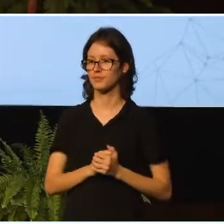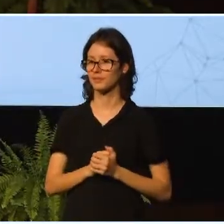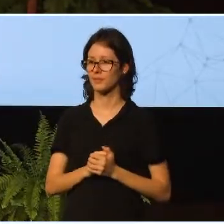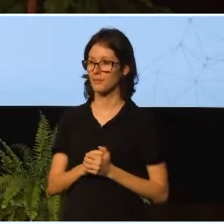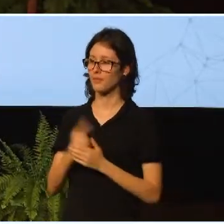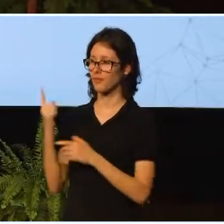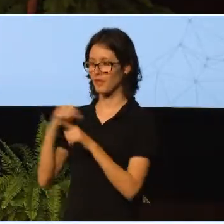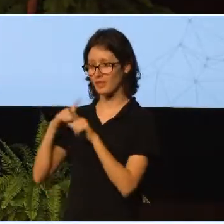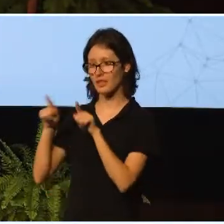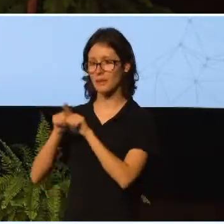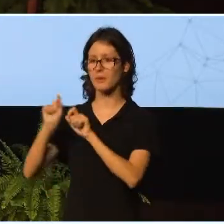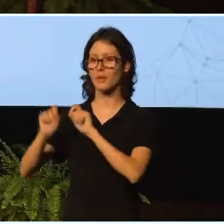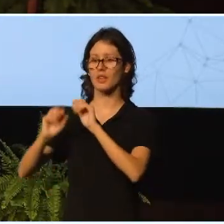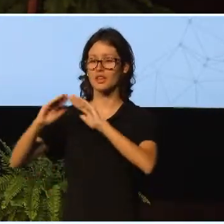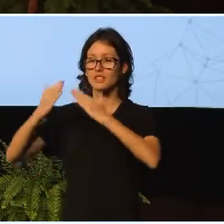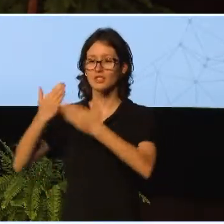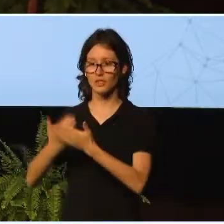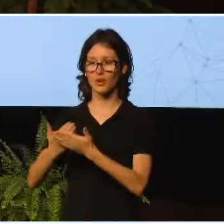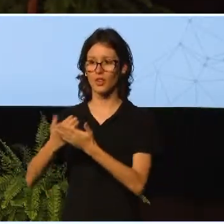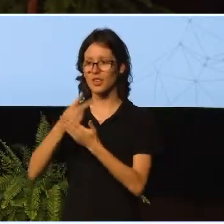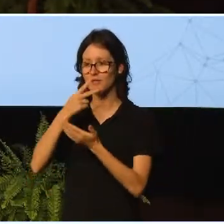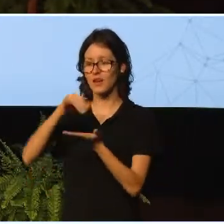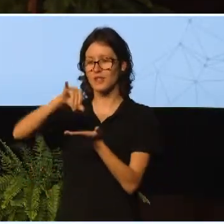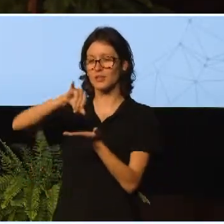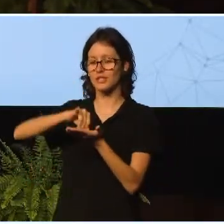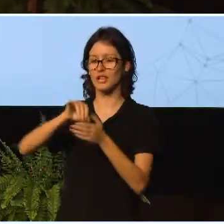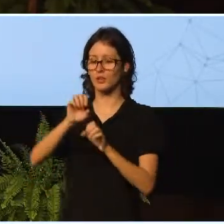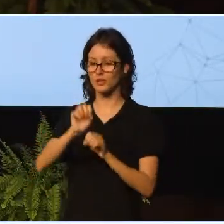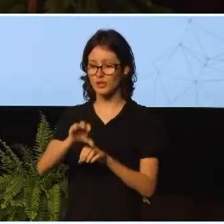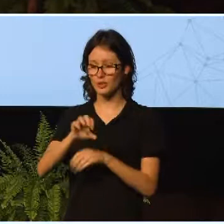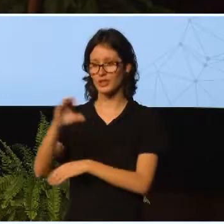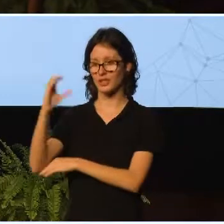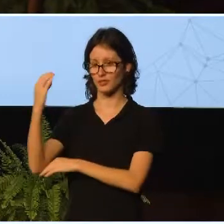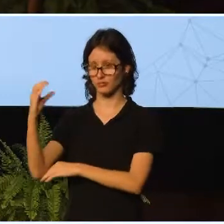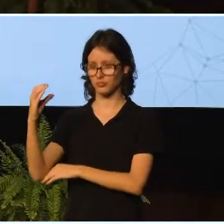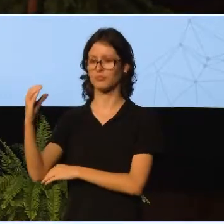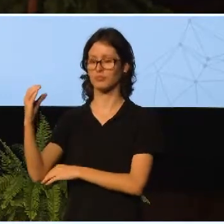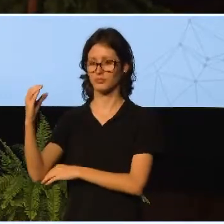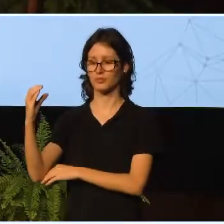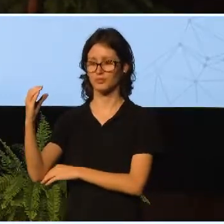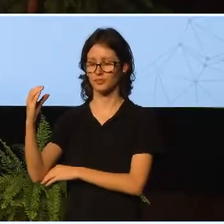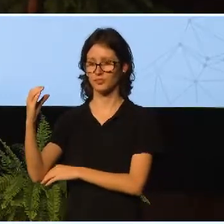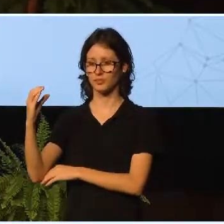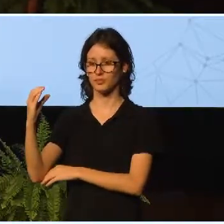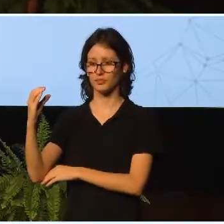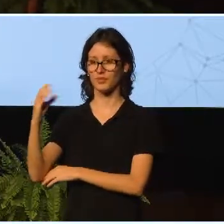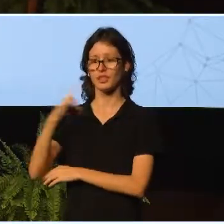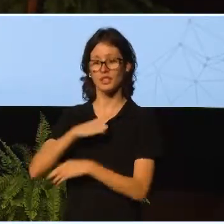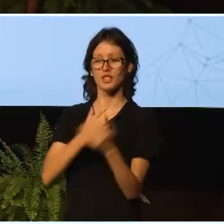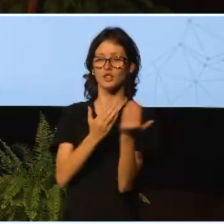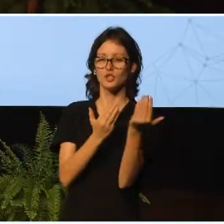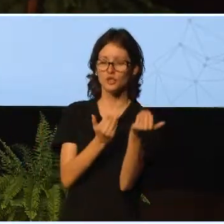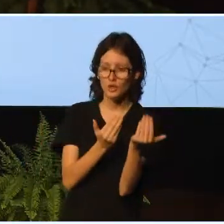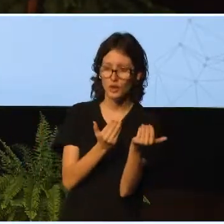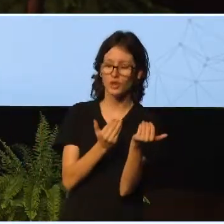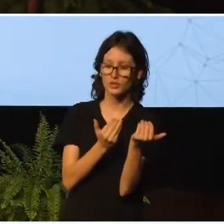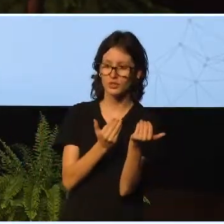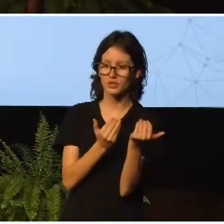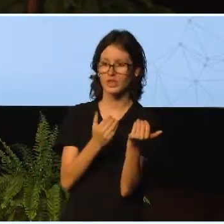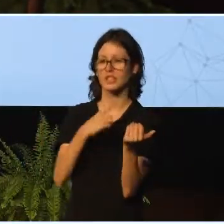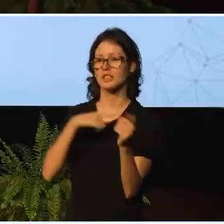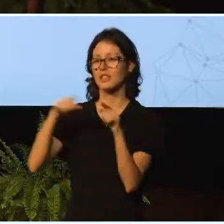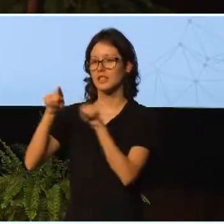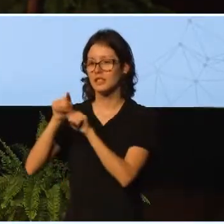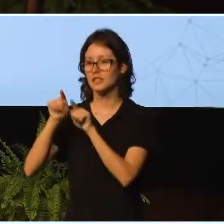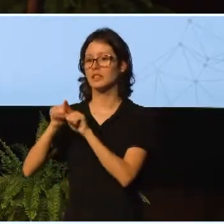Aqui nós temos a escola, que nós chamamos de Centro de Educação Científica, com os jovens. Aqui nós